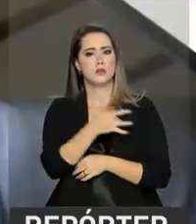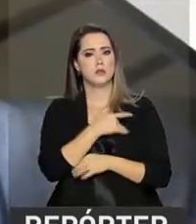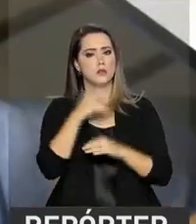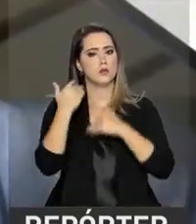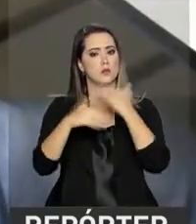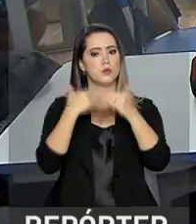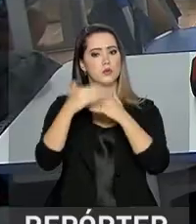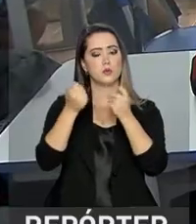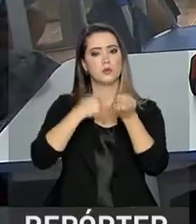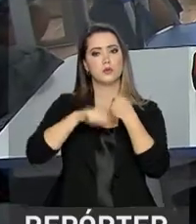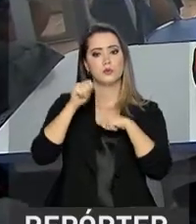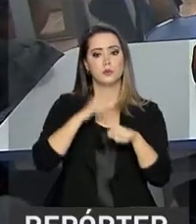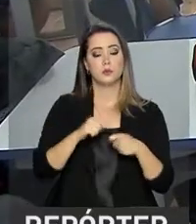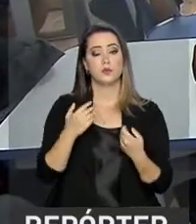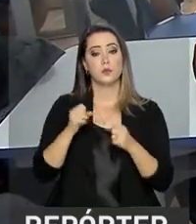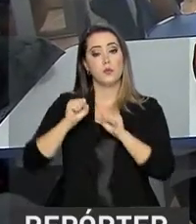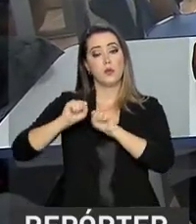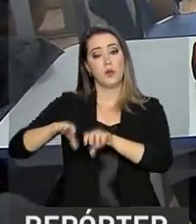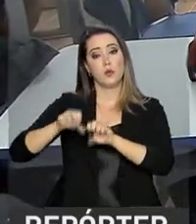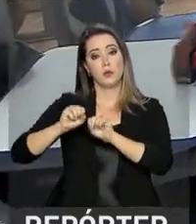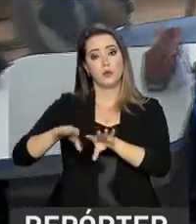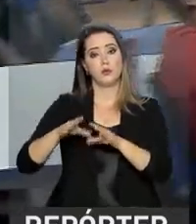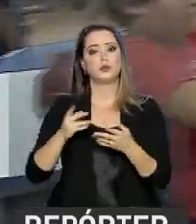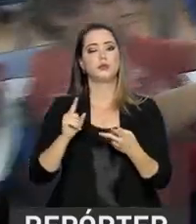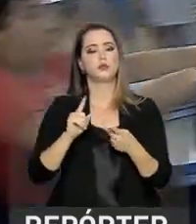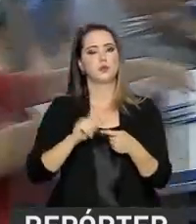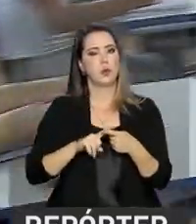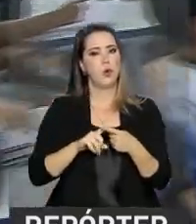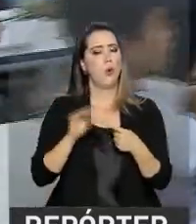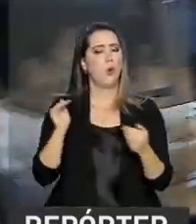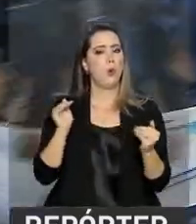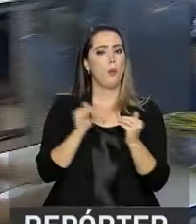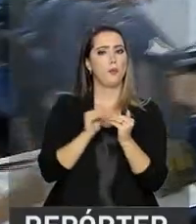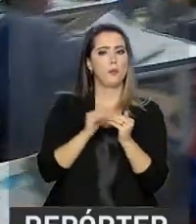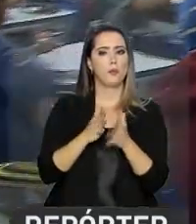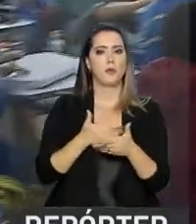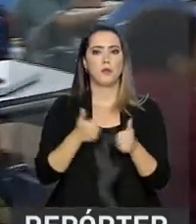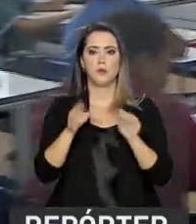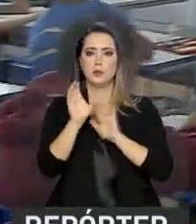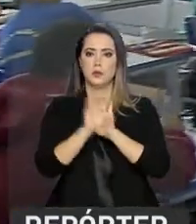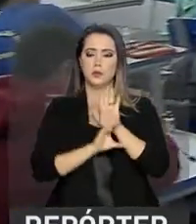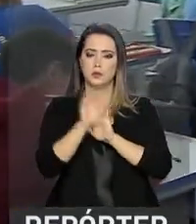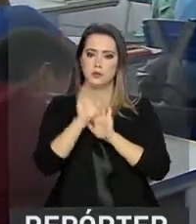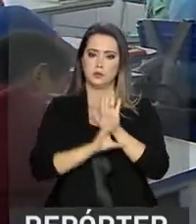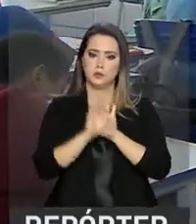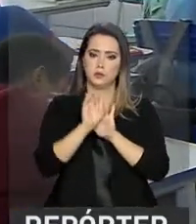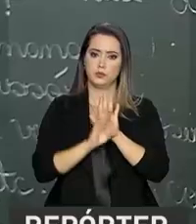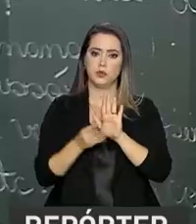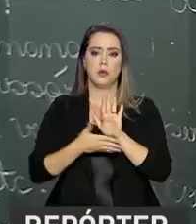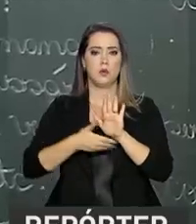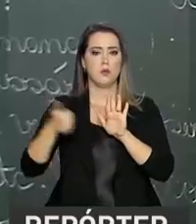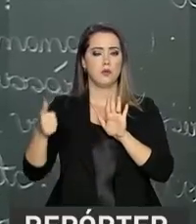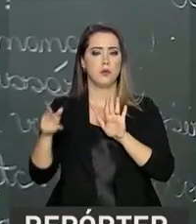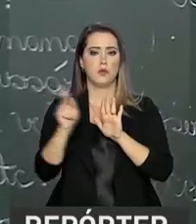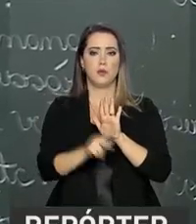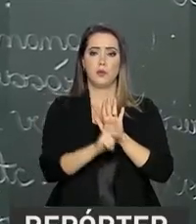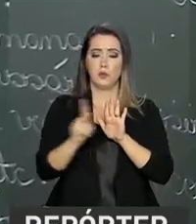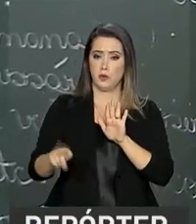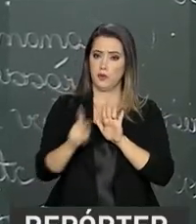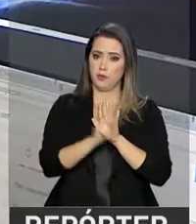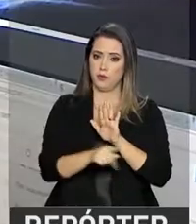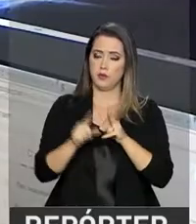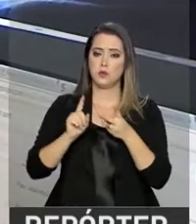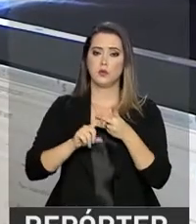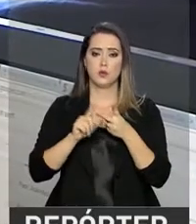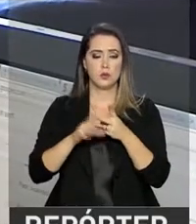crescimento econômico na educação o foco está na melhoria da base curricular uma melhor formação dos professores e